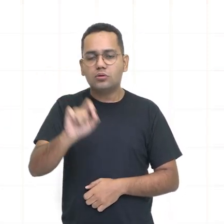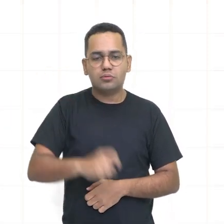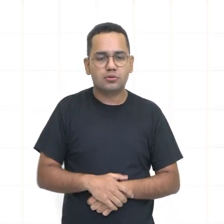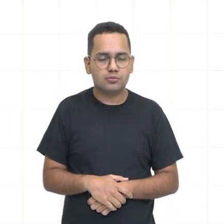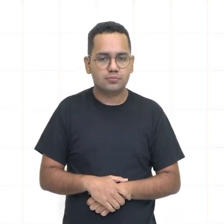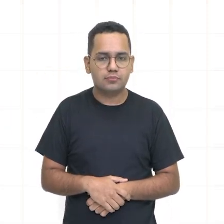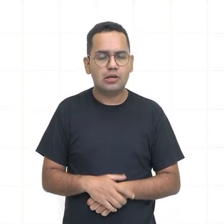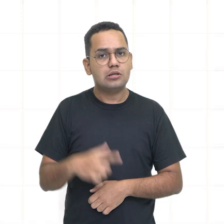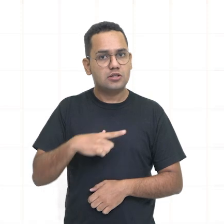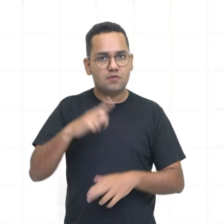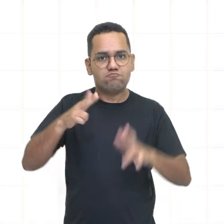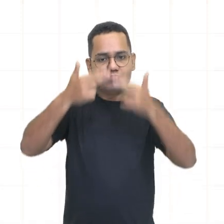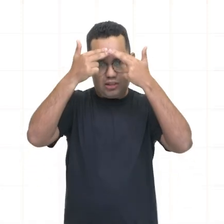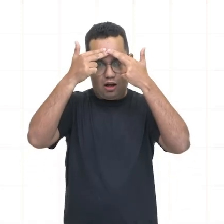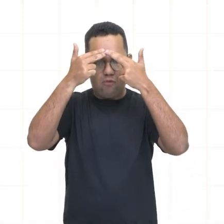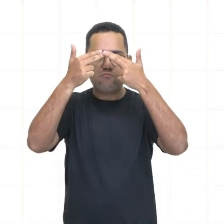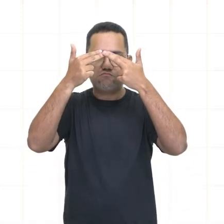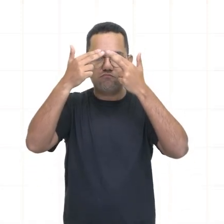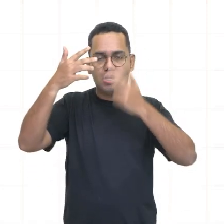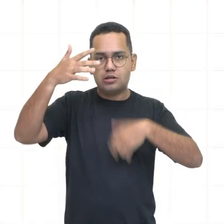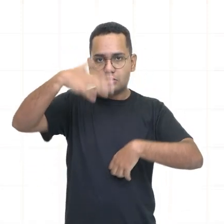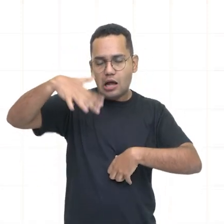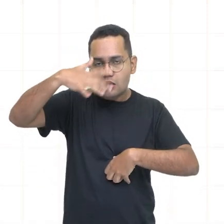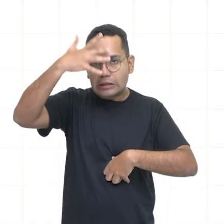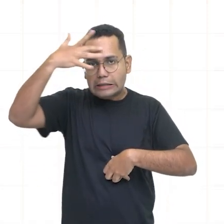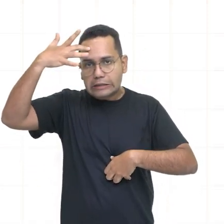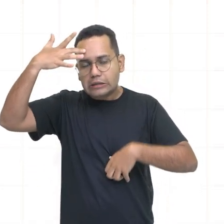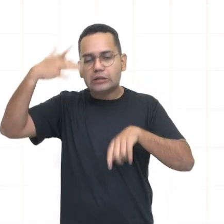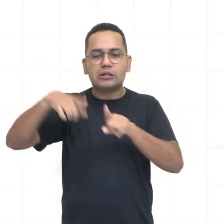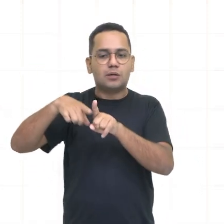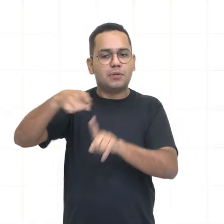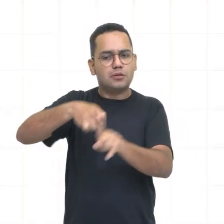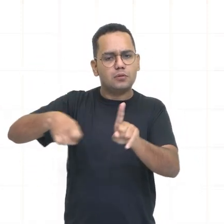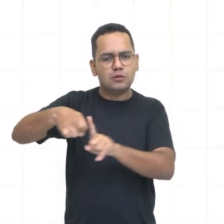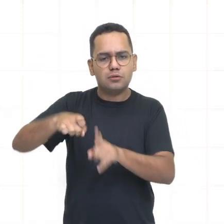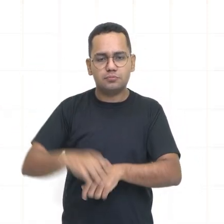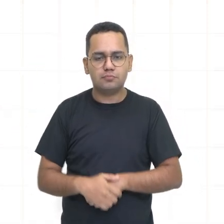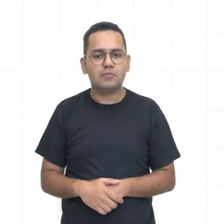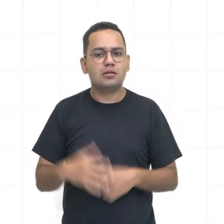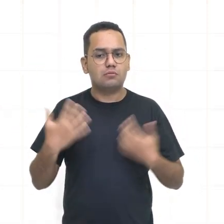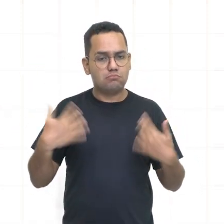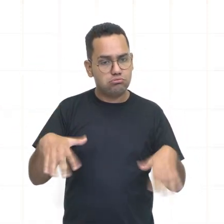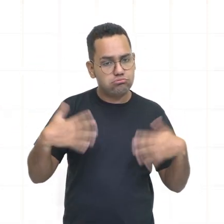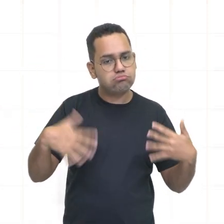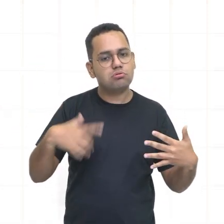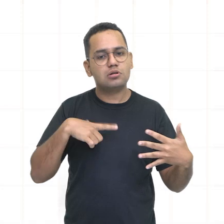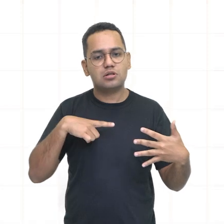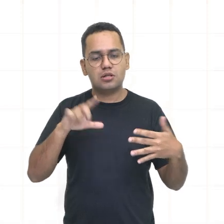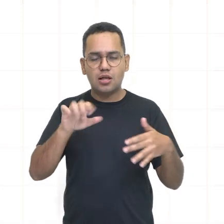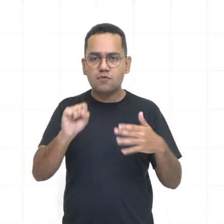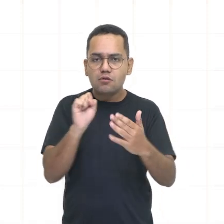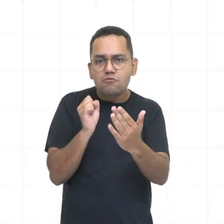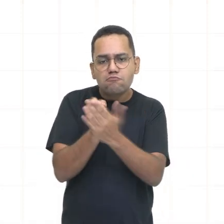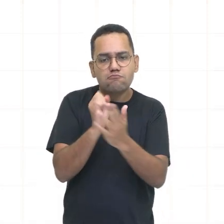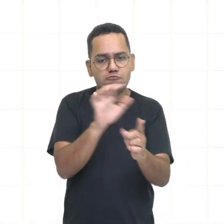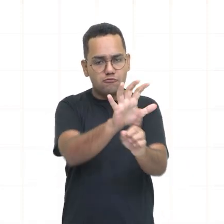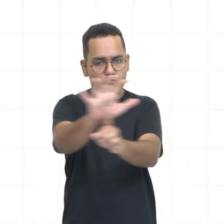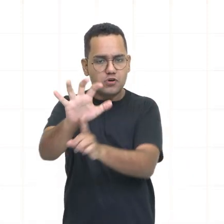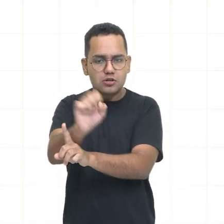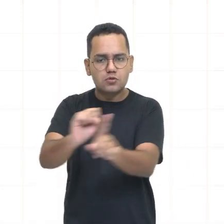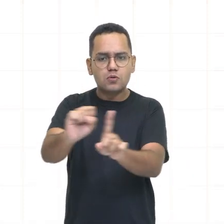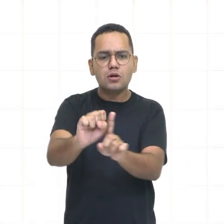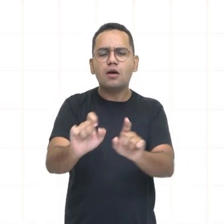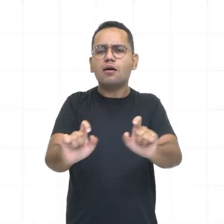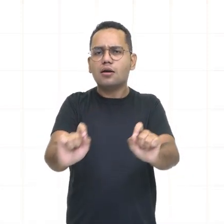causaram traumas profundos e duradouros nas sociedades com impactos na cultura, identidade e